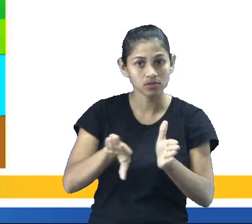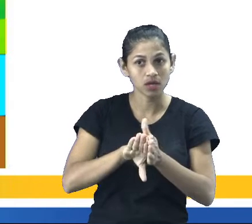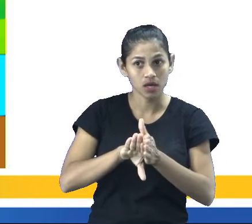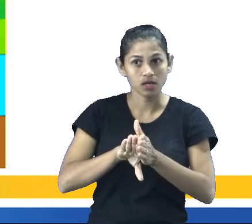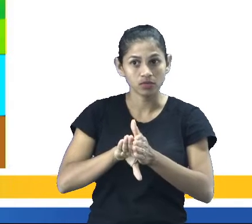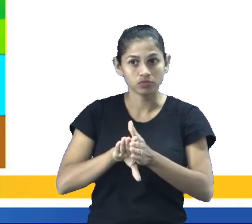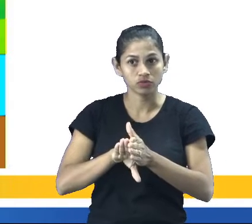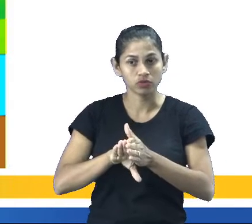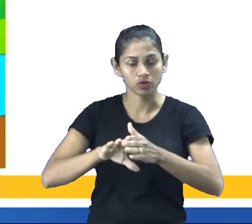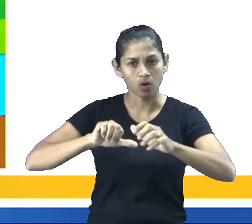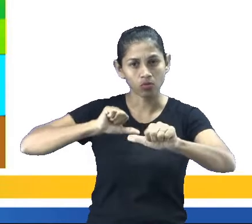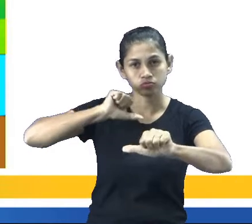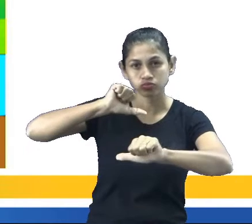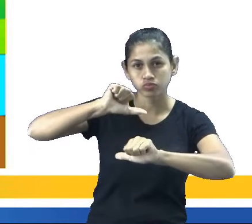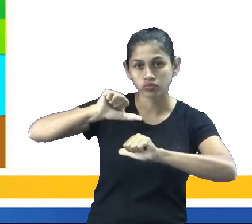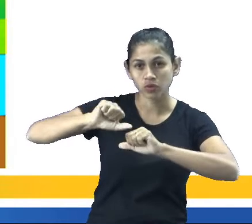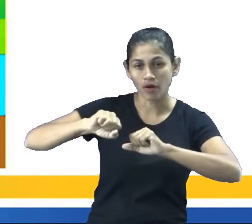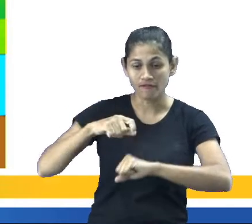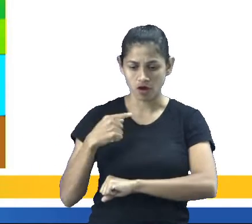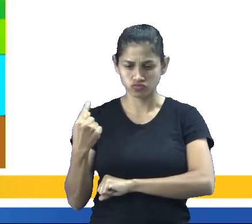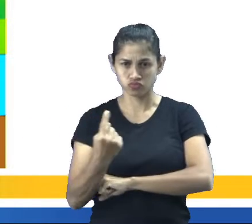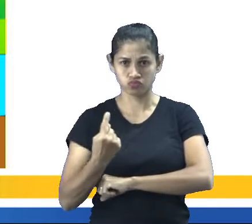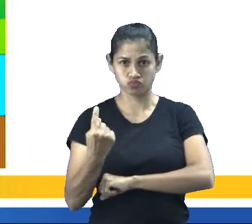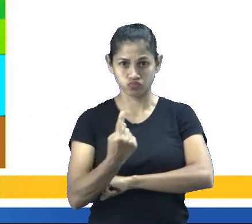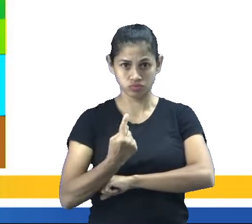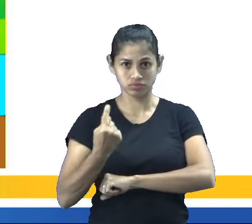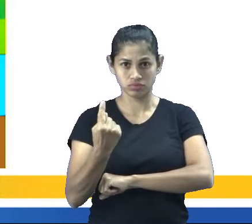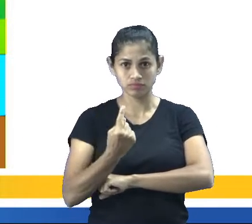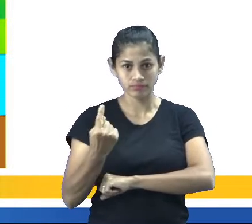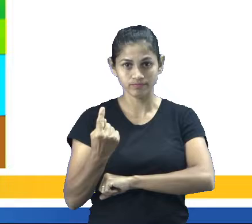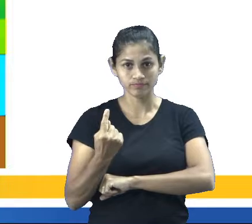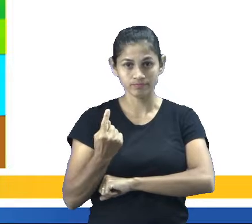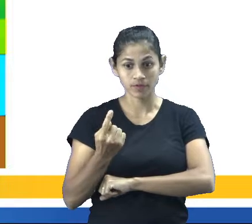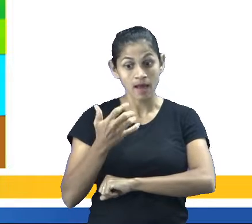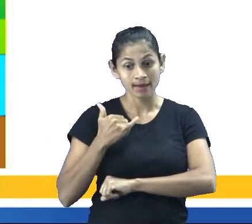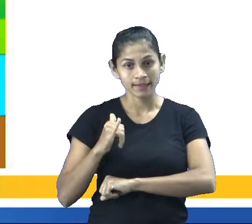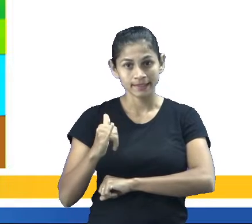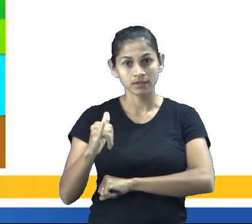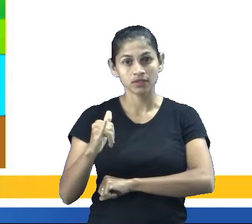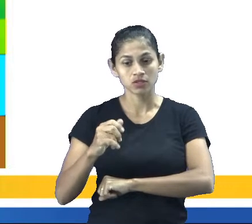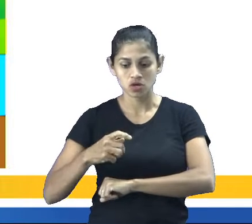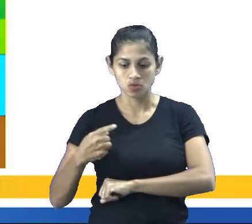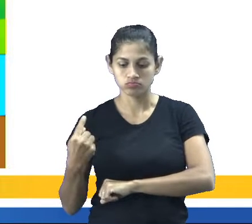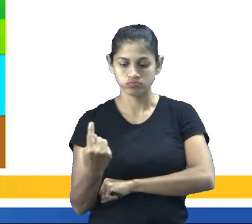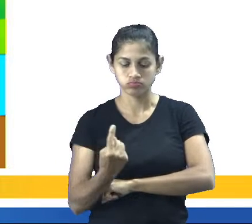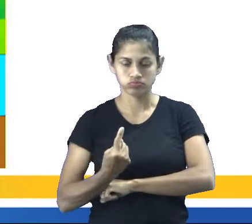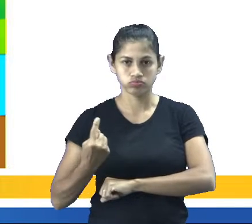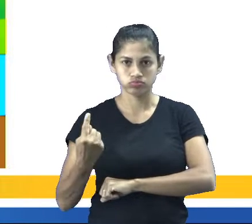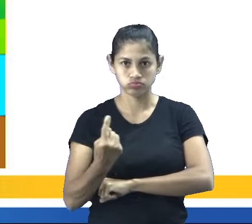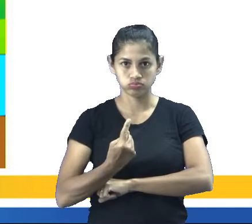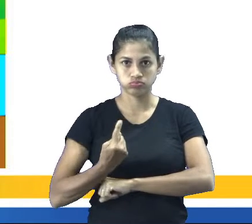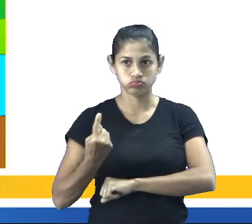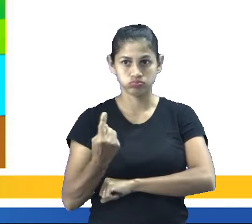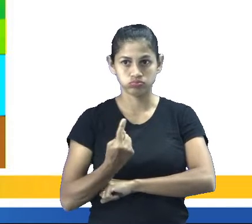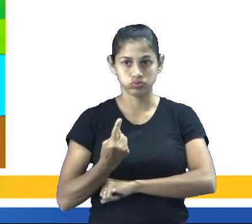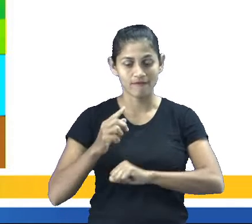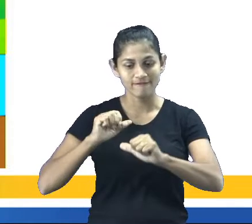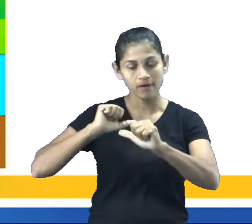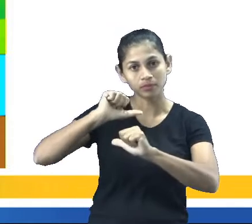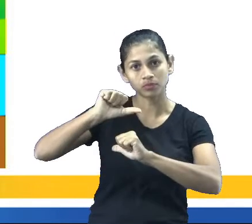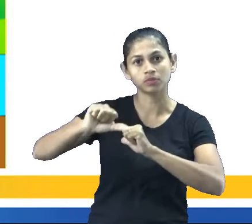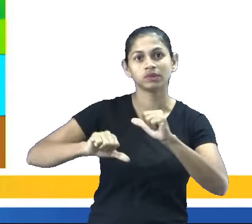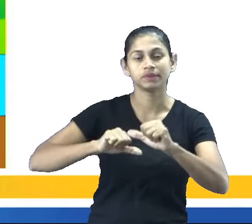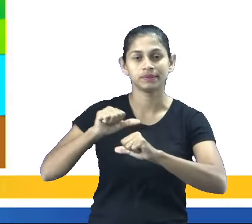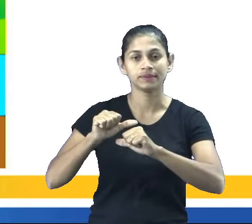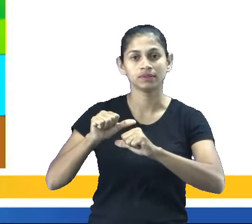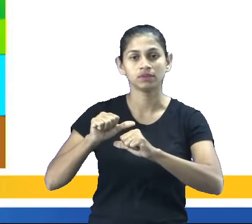turbina, que vai ser girada, e essa energia mecânica, né, que é produzida aqui, ela vai ser convertida